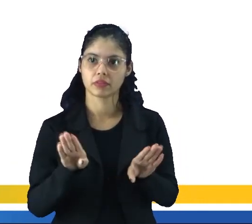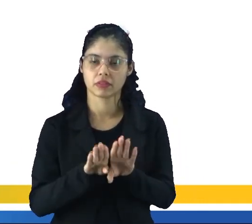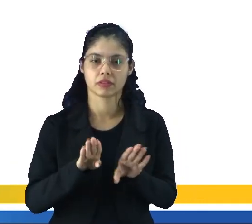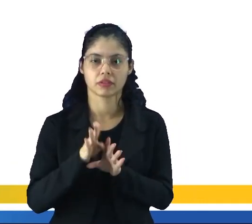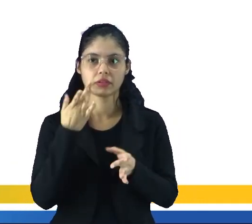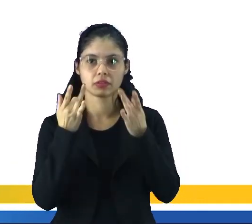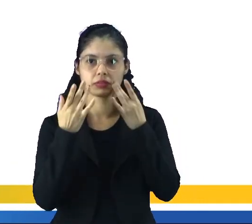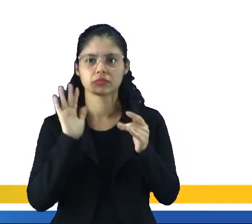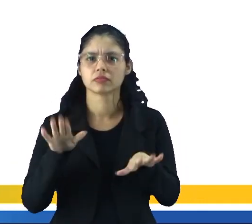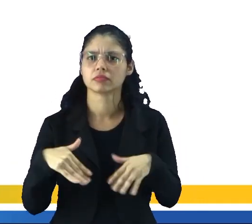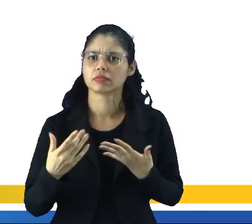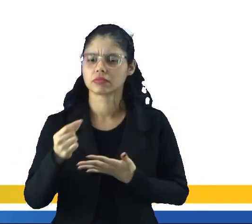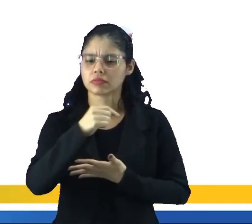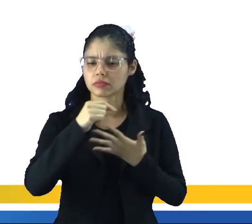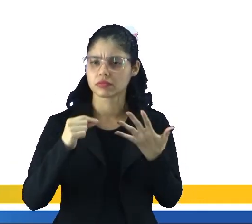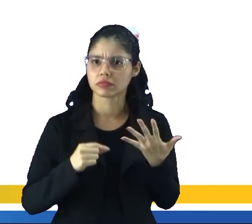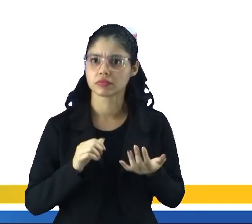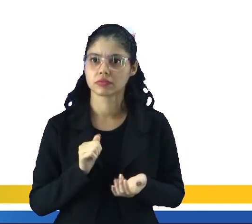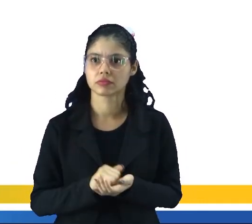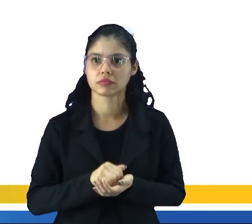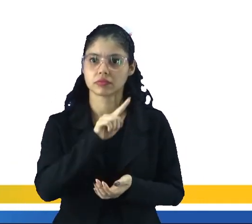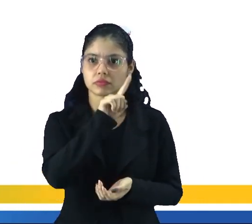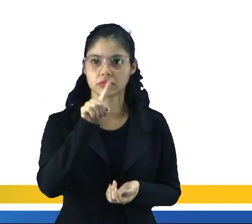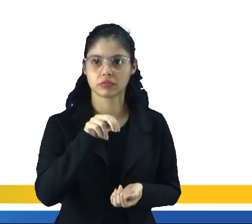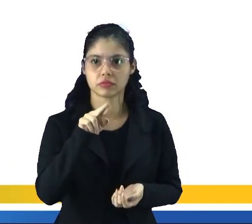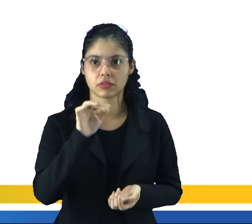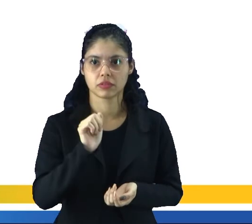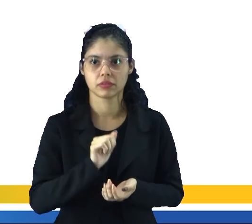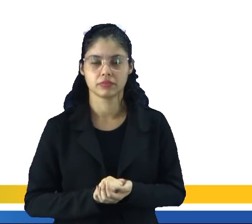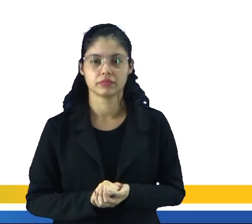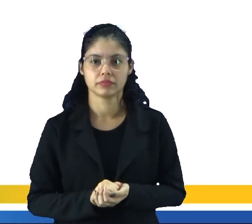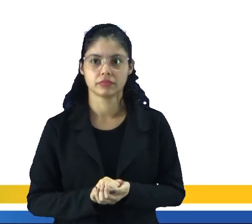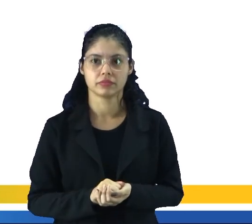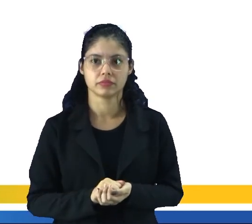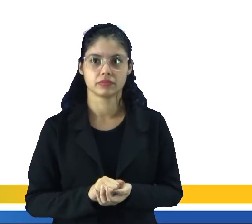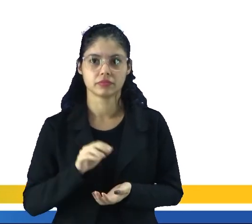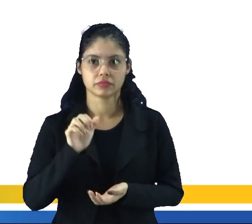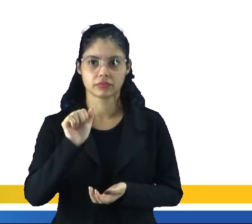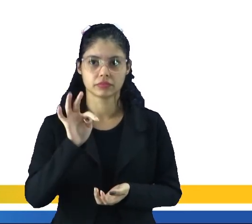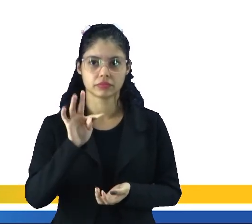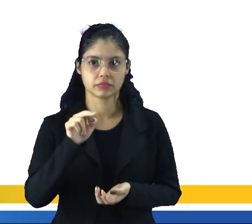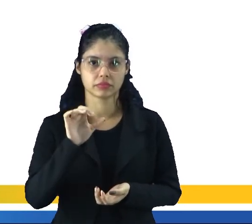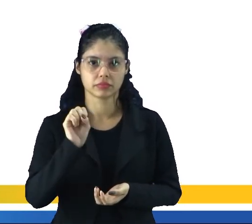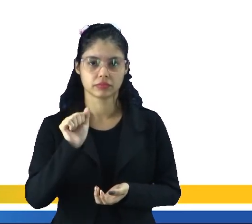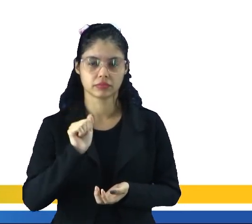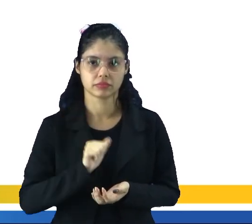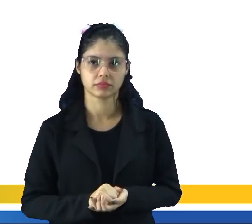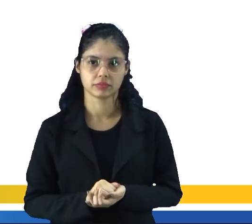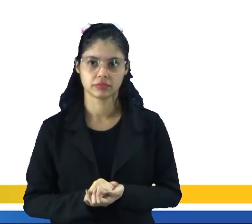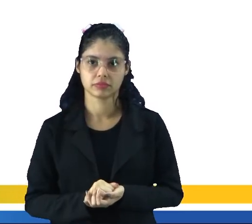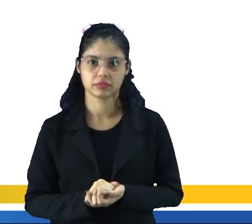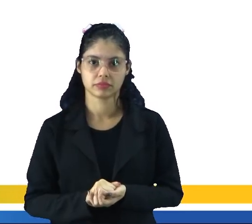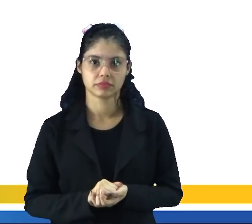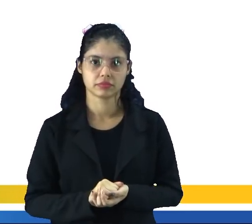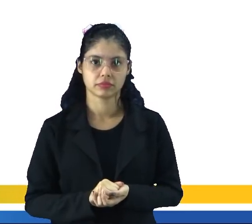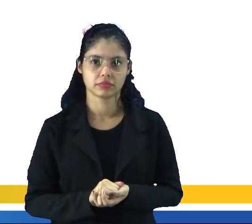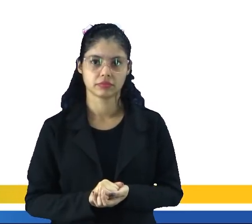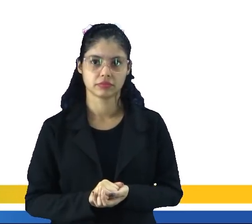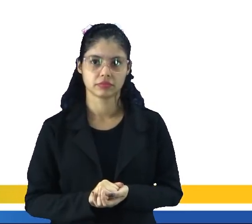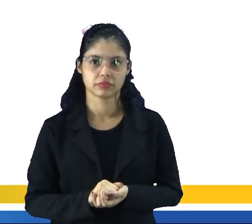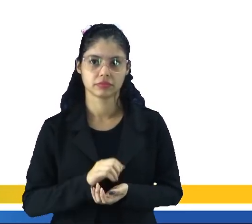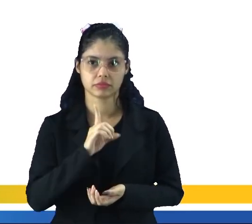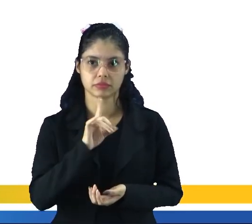do teatro? Qual deus era esse? Era Zeus, né, o deus do trovão? Era Atenas?